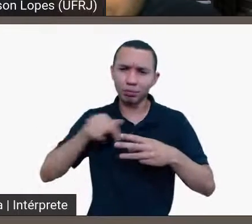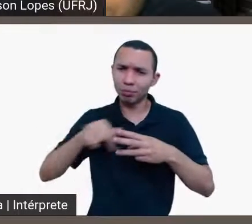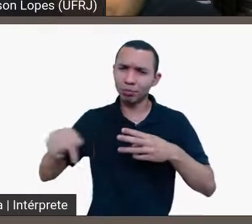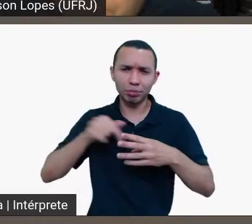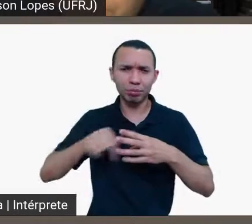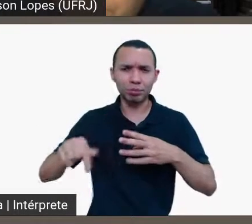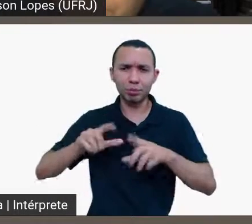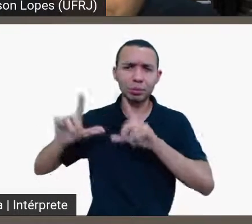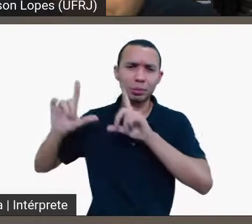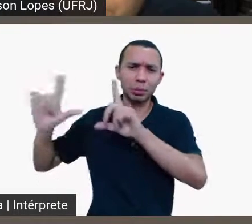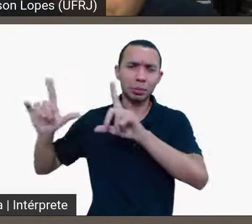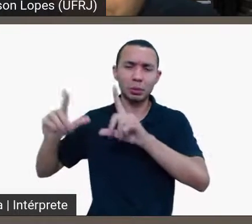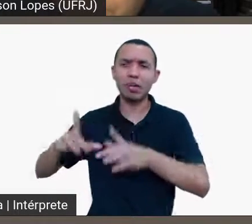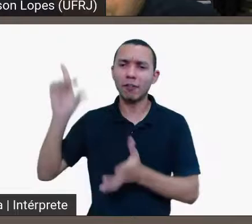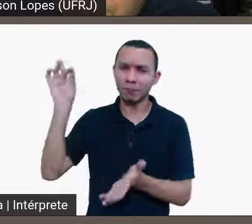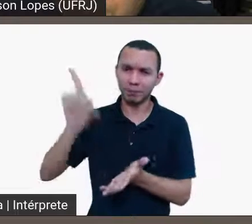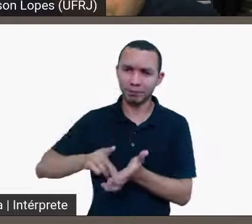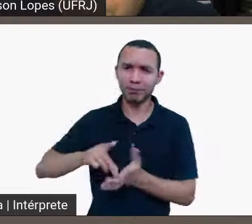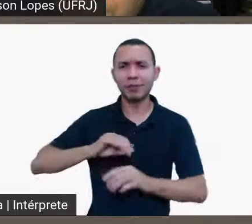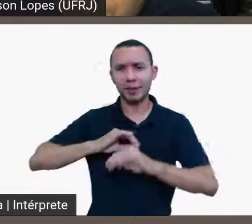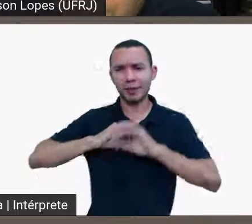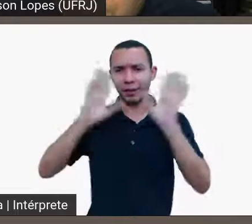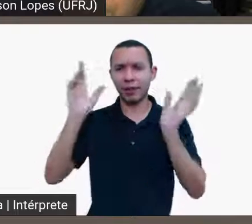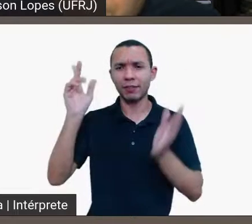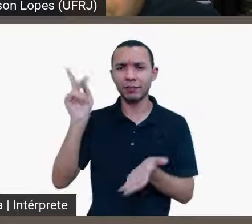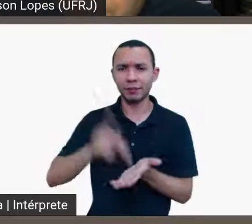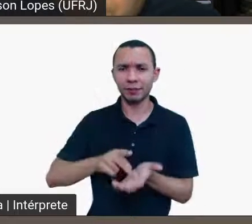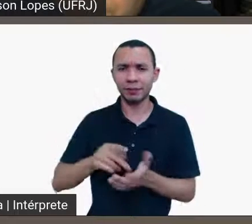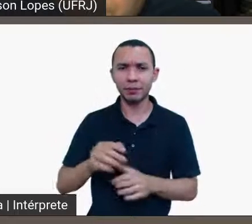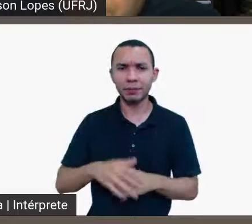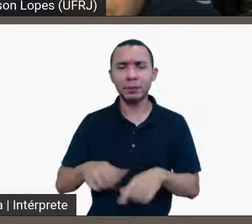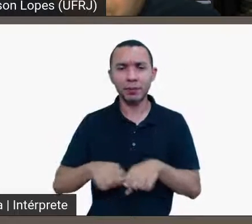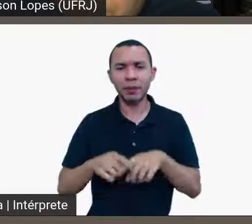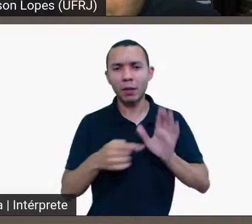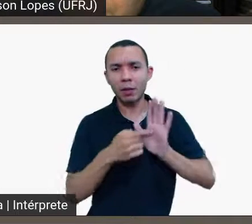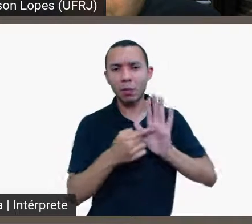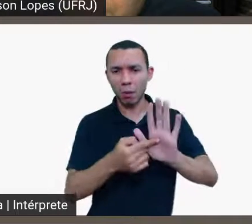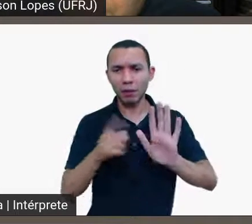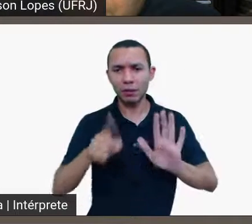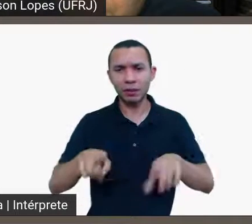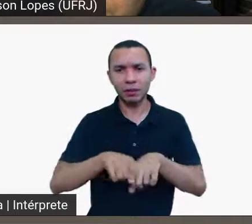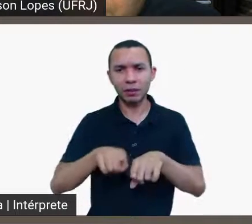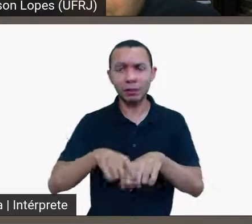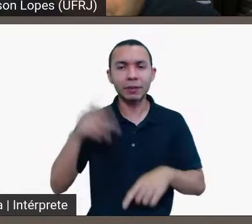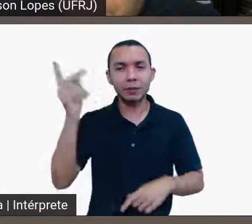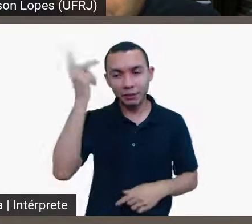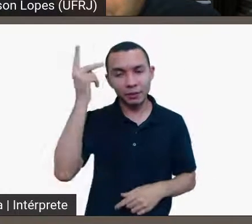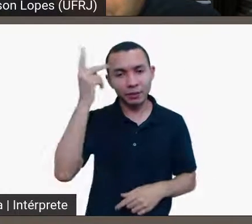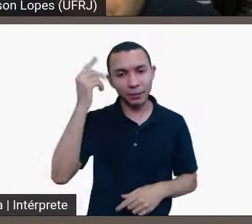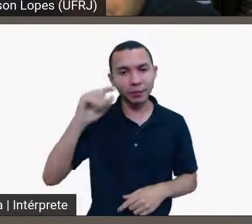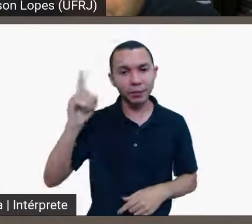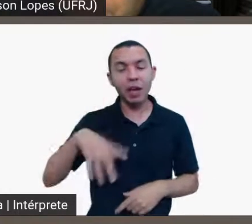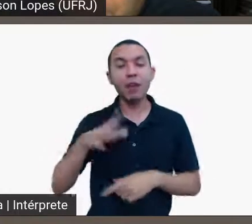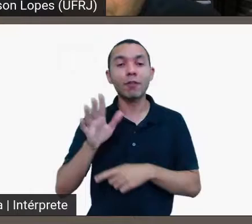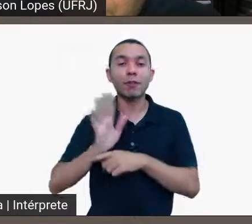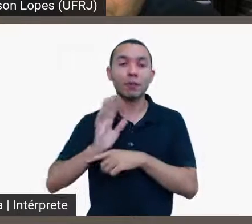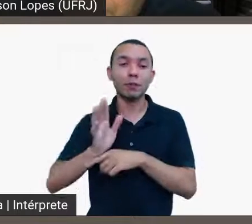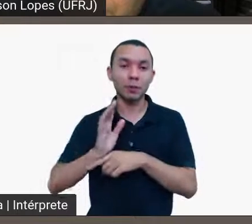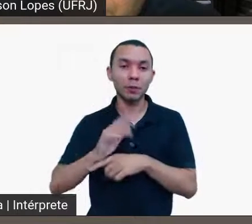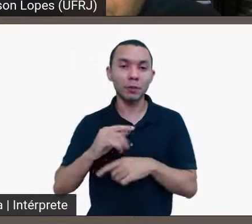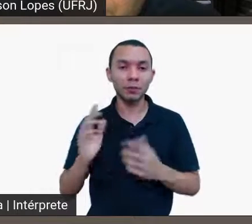fato raro. Só que justamente também foi exibido em São Paulo, mas é um filme, por sua vez,